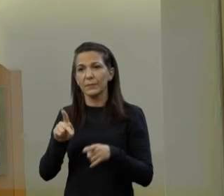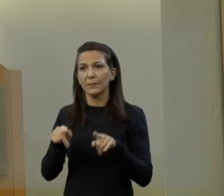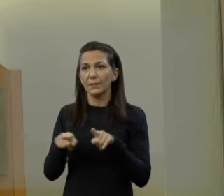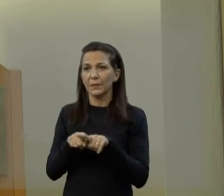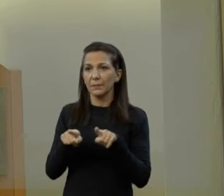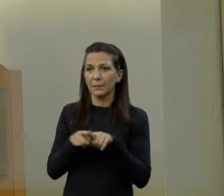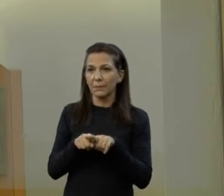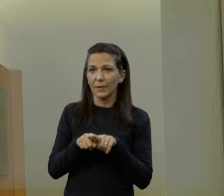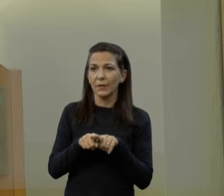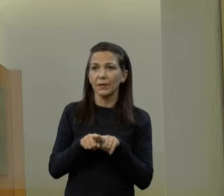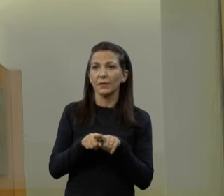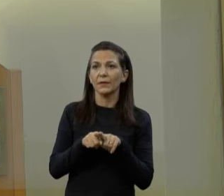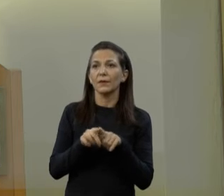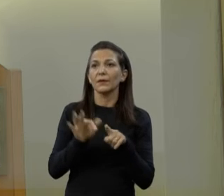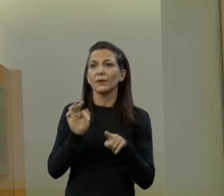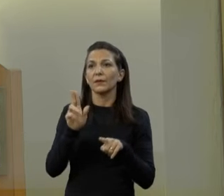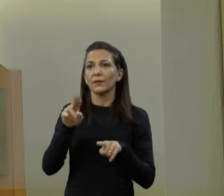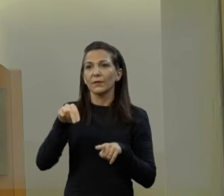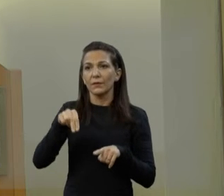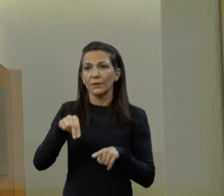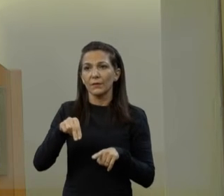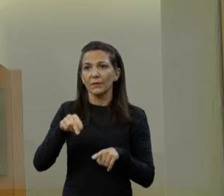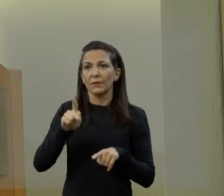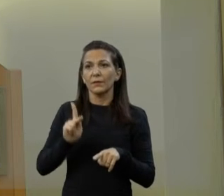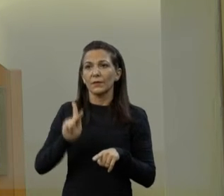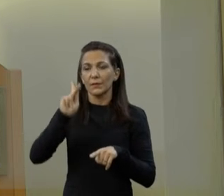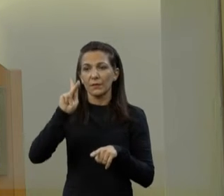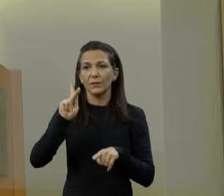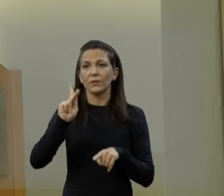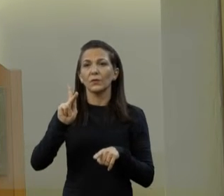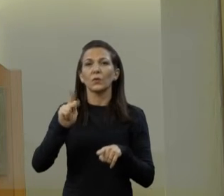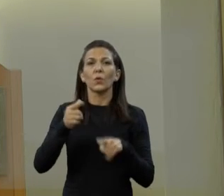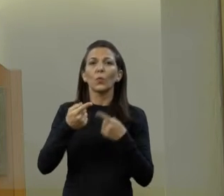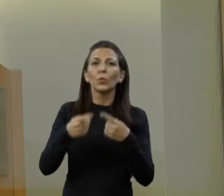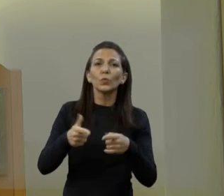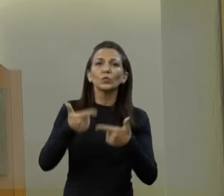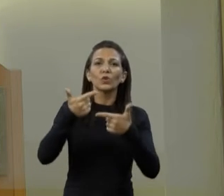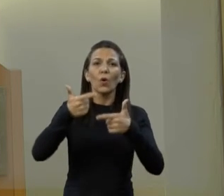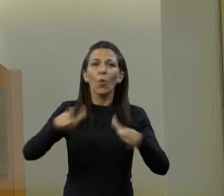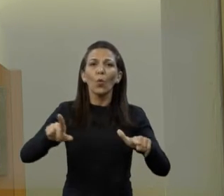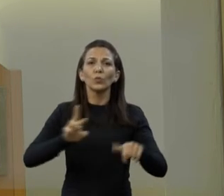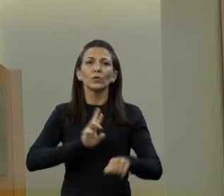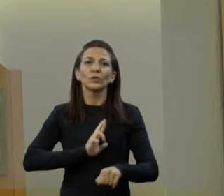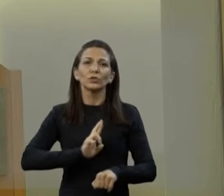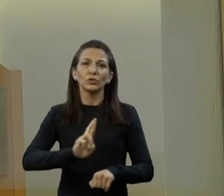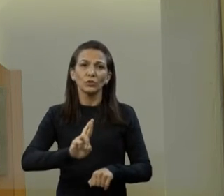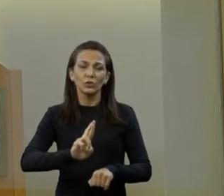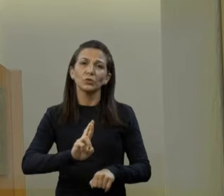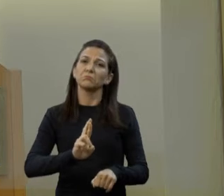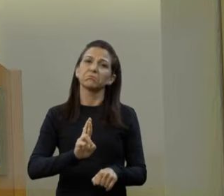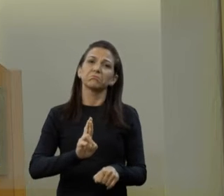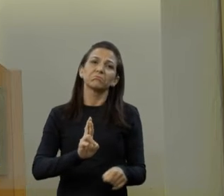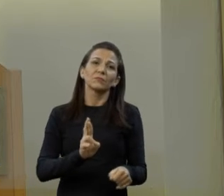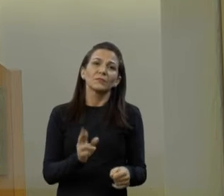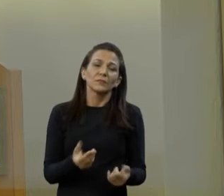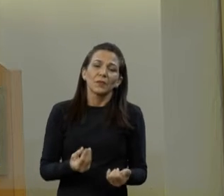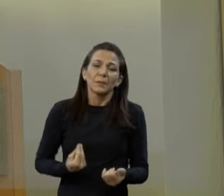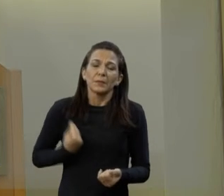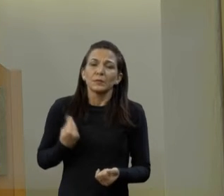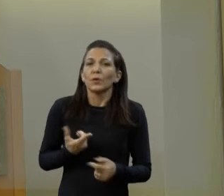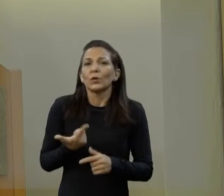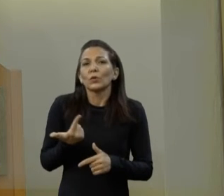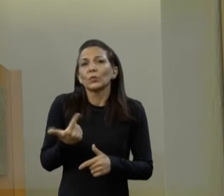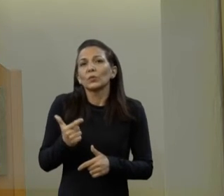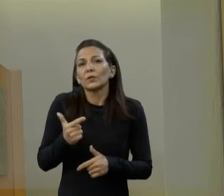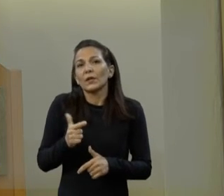música gospel não pode participa outro tipo de música então ele ficou limitado então o que que eu fiz uma